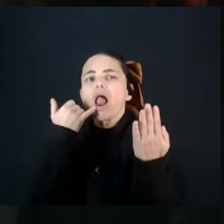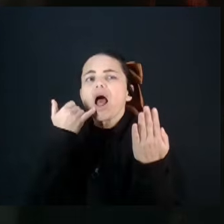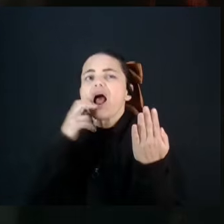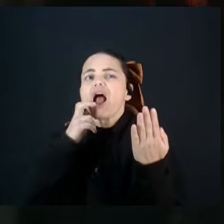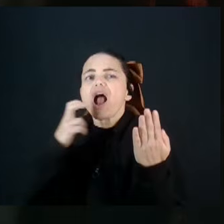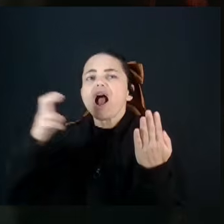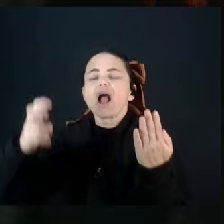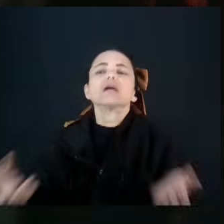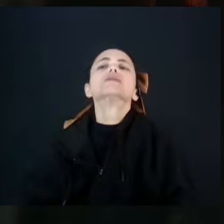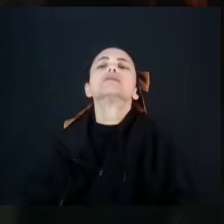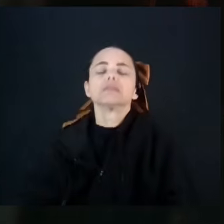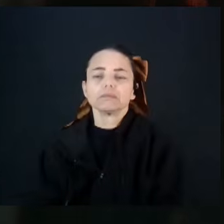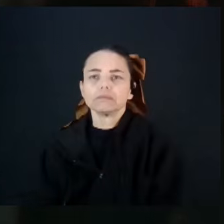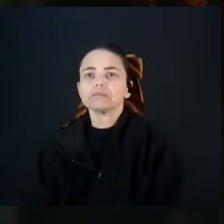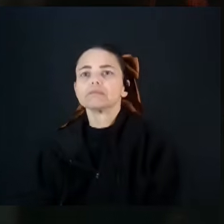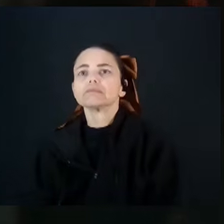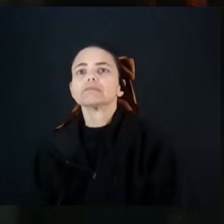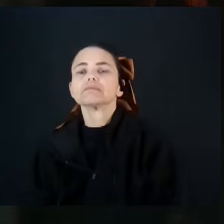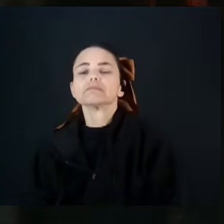aí?